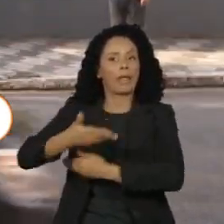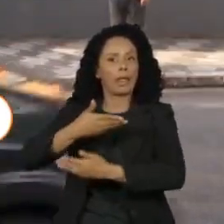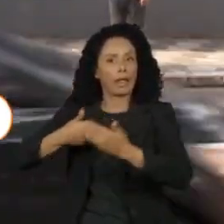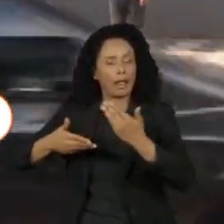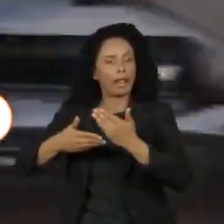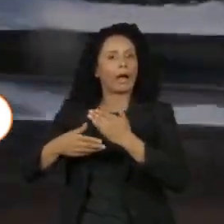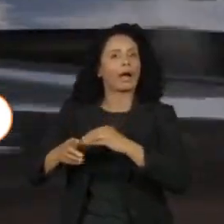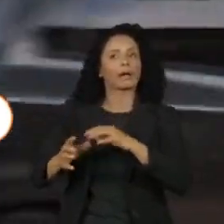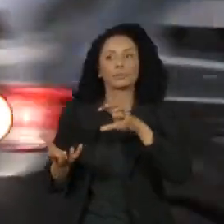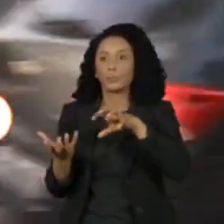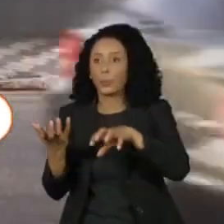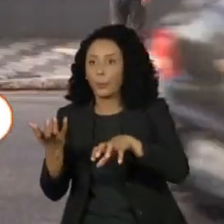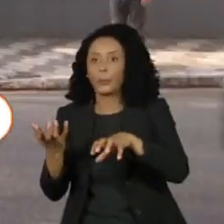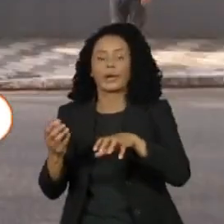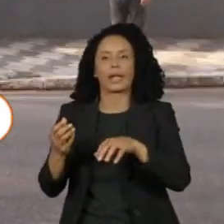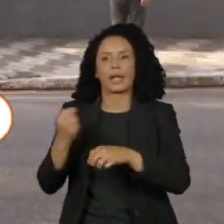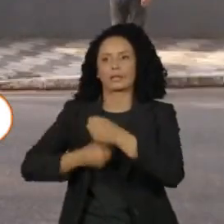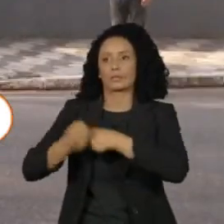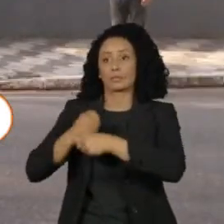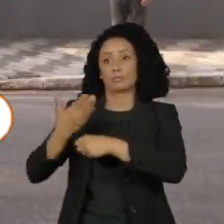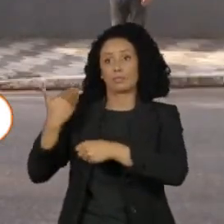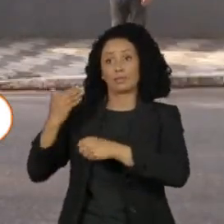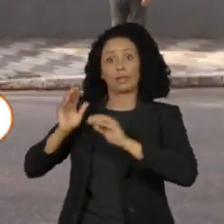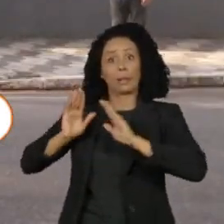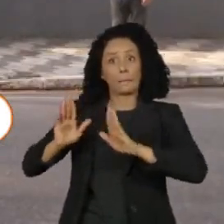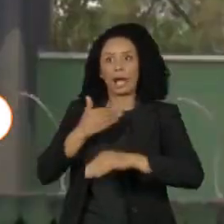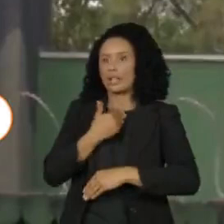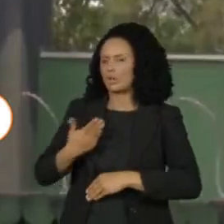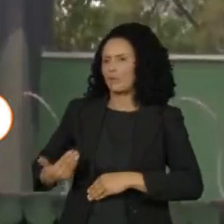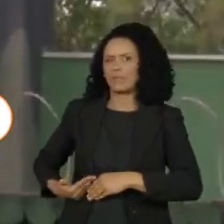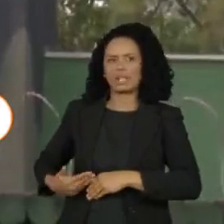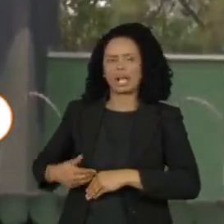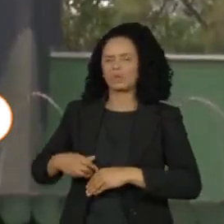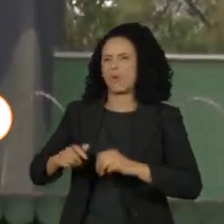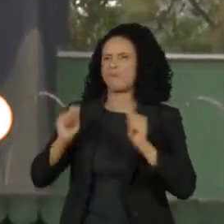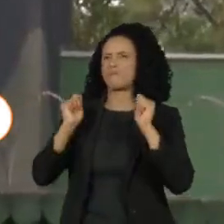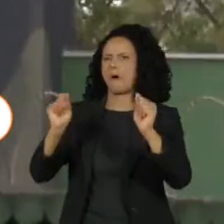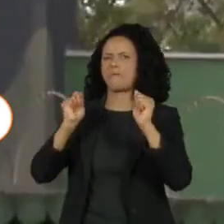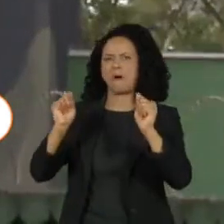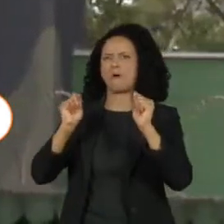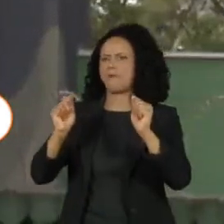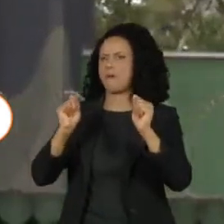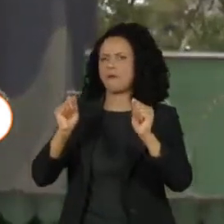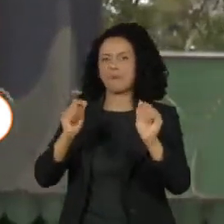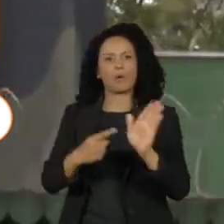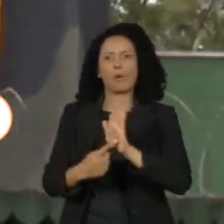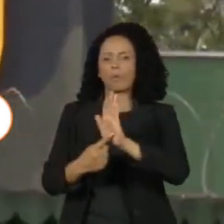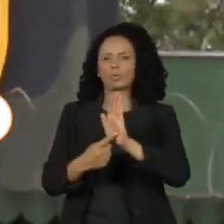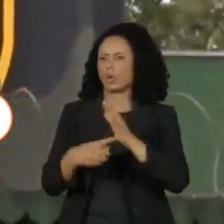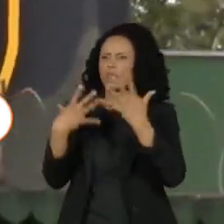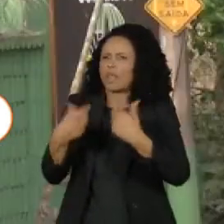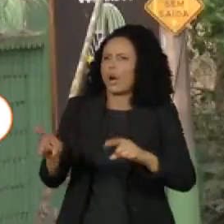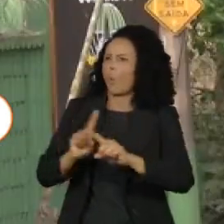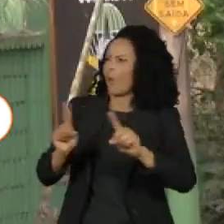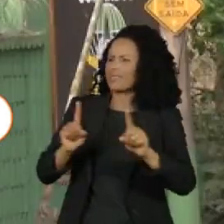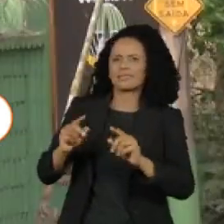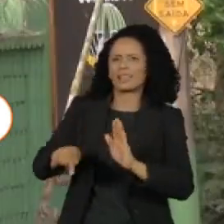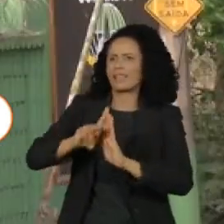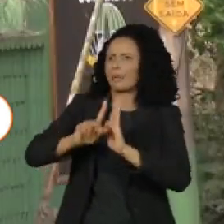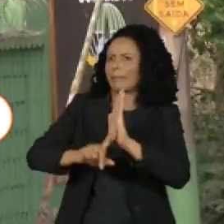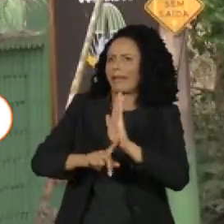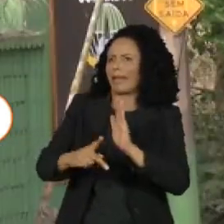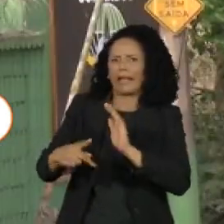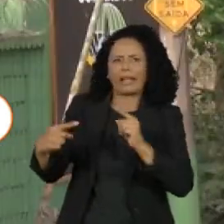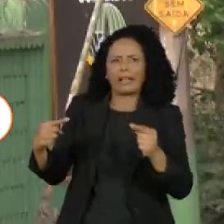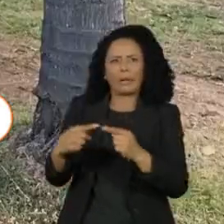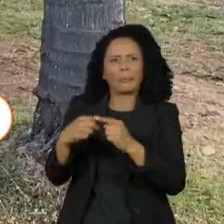do ano passado mas na época os governadores se mobilizaram e demonstraram insatisfação em relação a esses projetos de lei